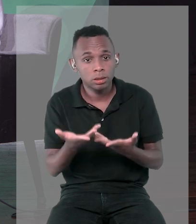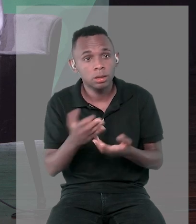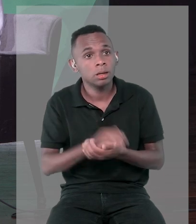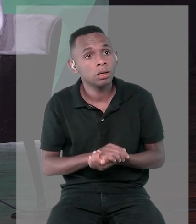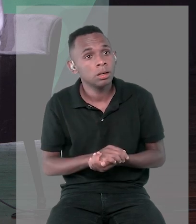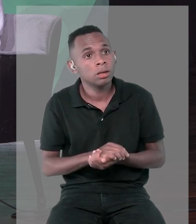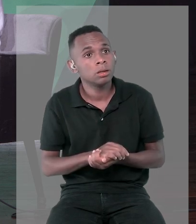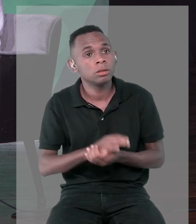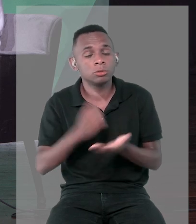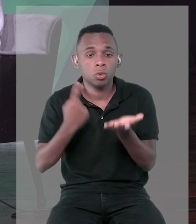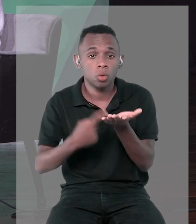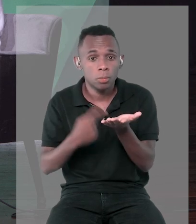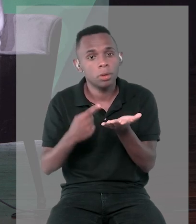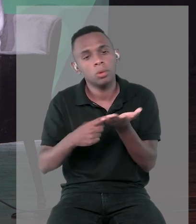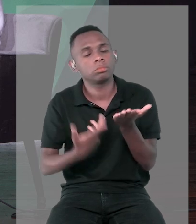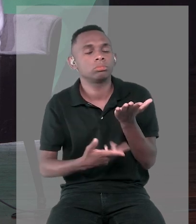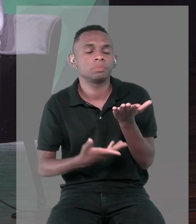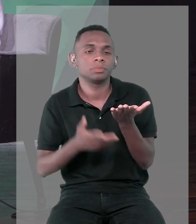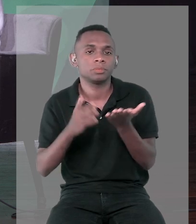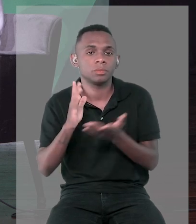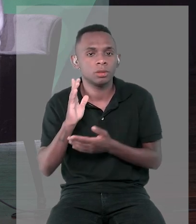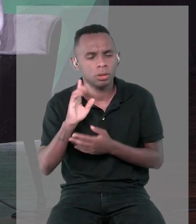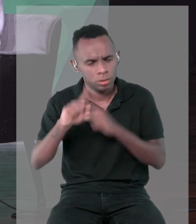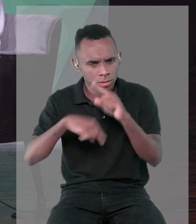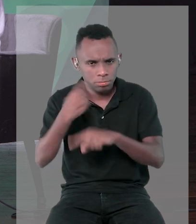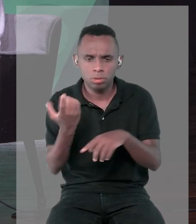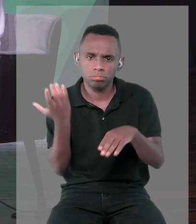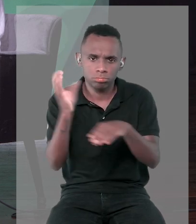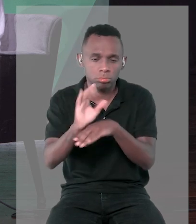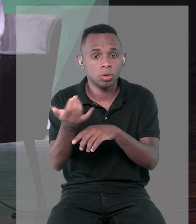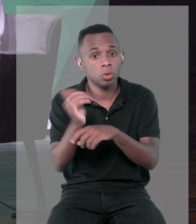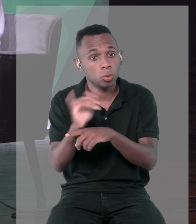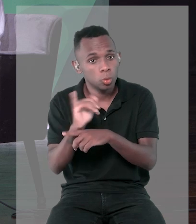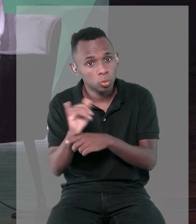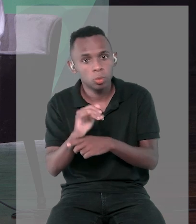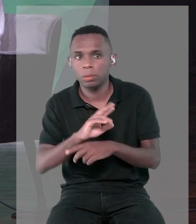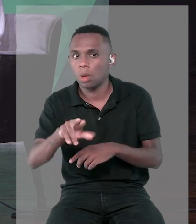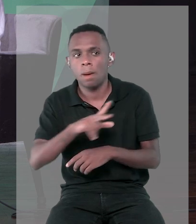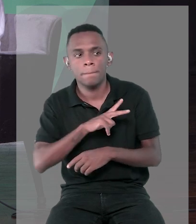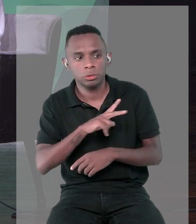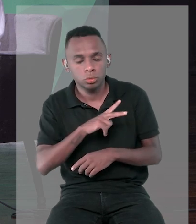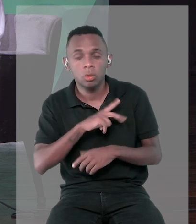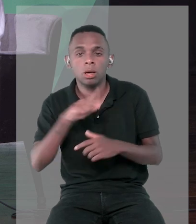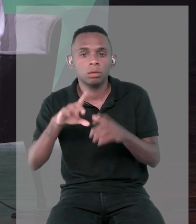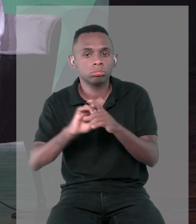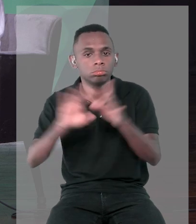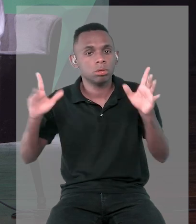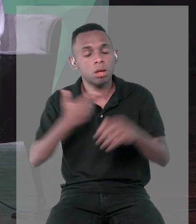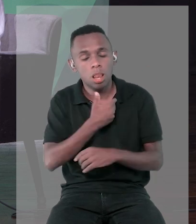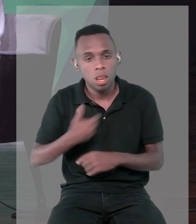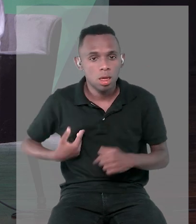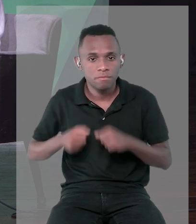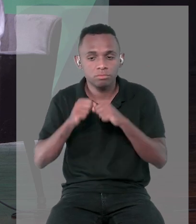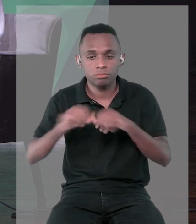fazer como a gente combinou, porque como esse programa, né, depois que vai para o YouTube, deixa de ser particular, né, passa a ser